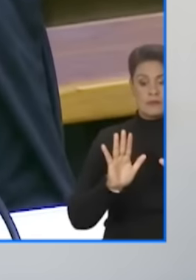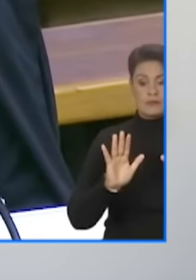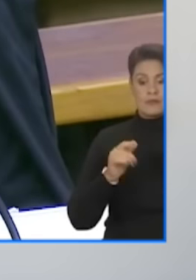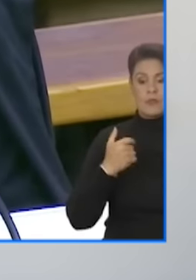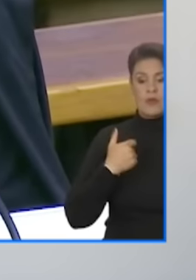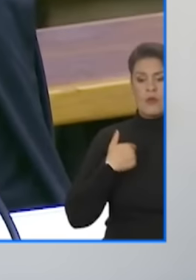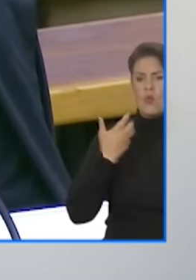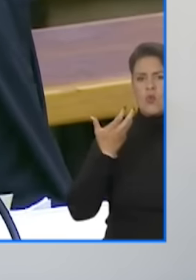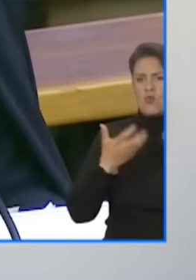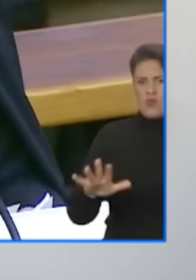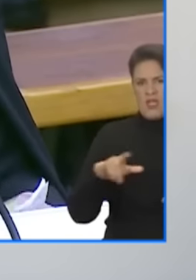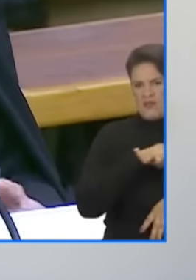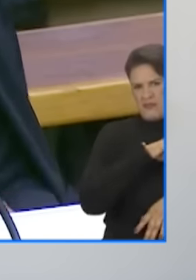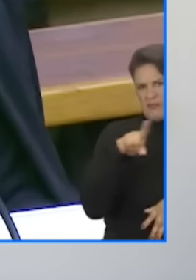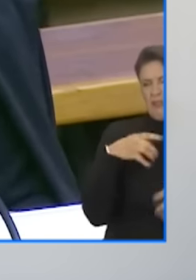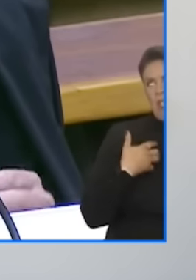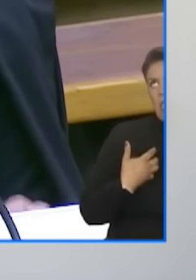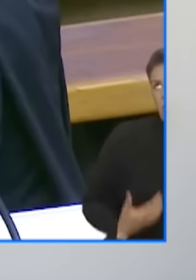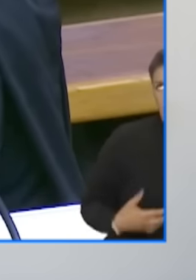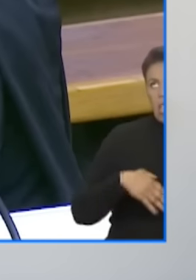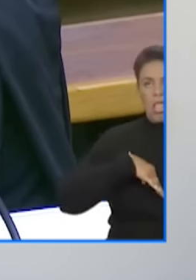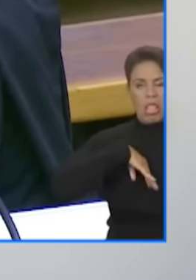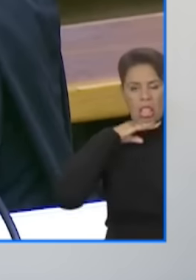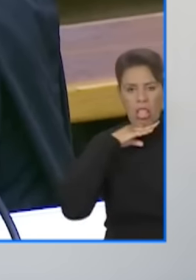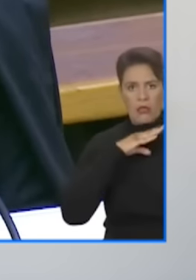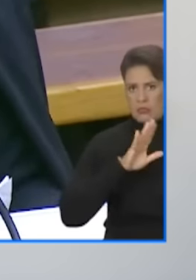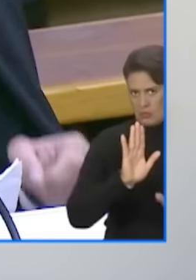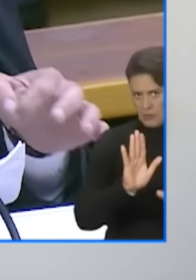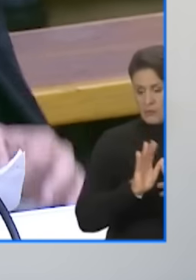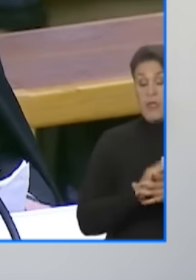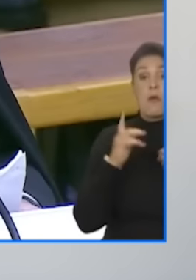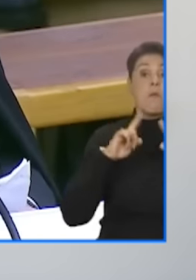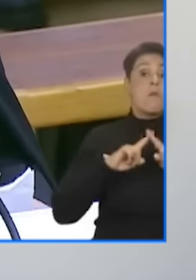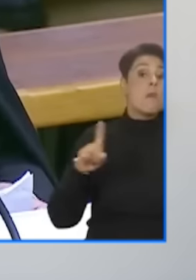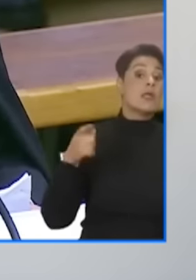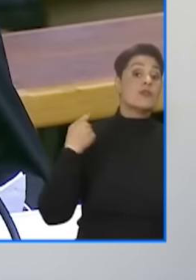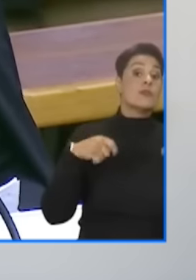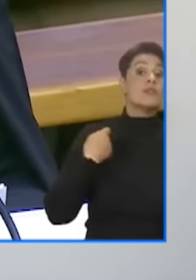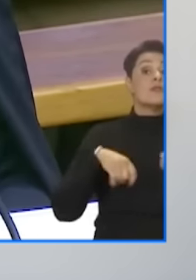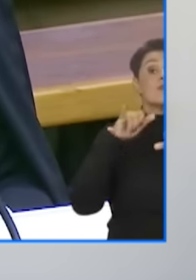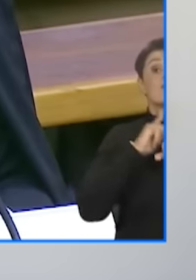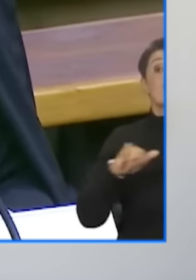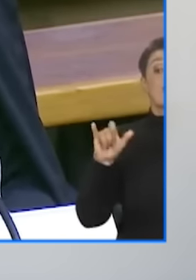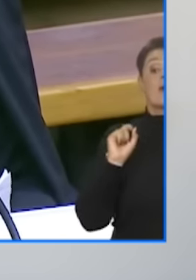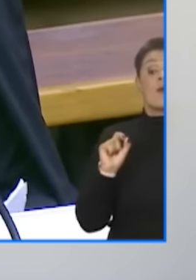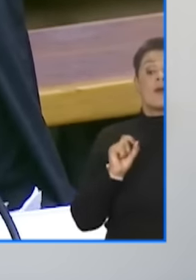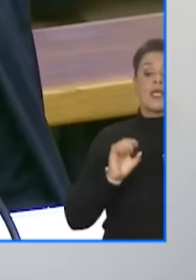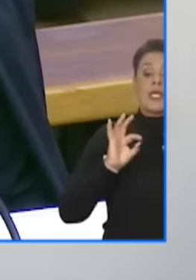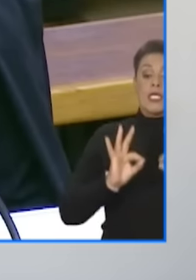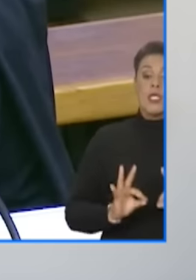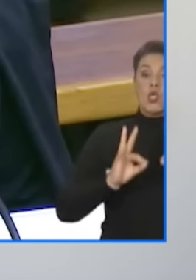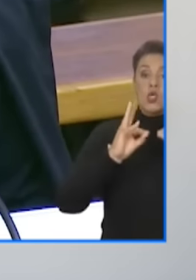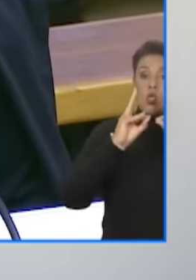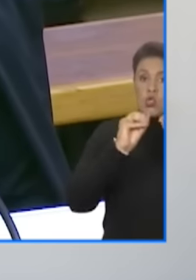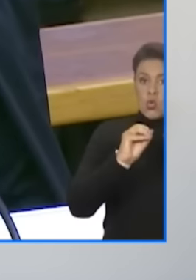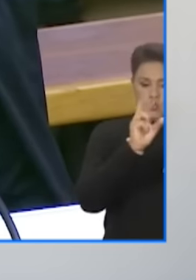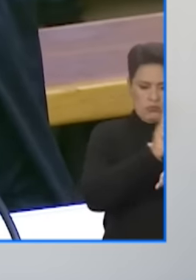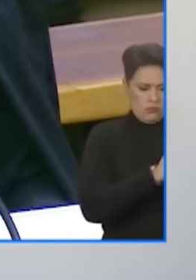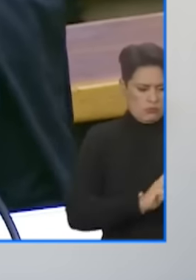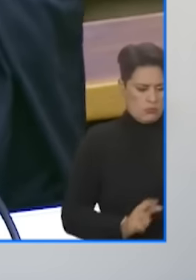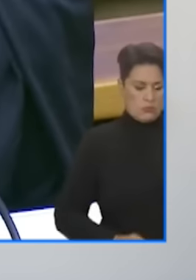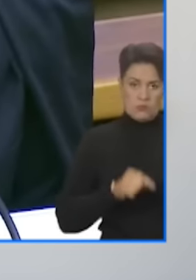também, né, por período, por mandato temporário, no caso, o ministro Alexandre de Moraes, era presidente do TSE e continuou como ministro. Eles continuam recebendo o